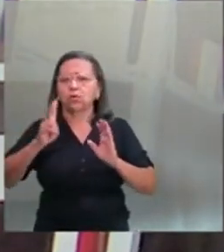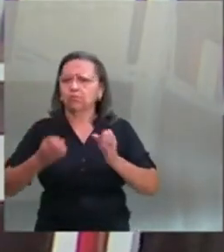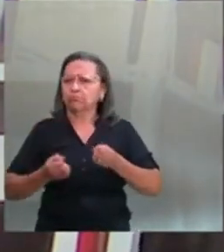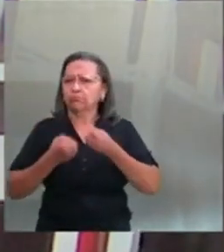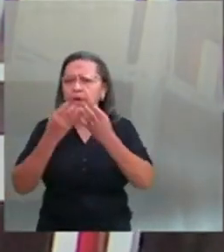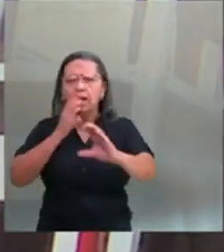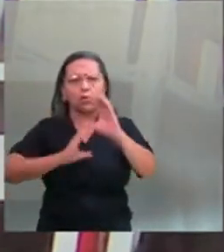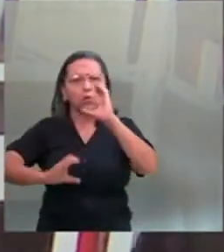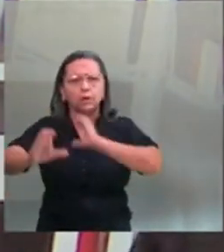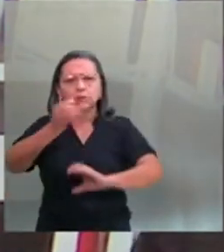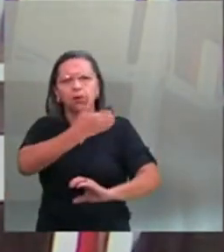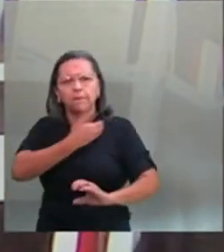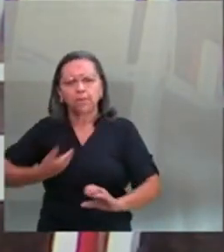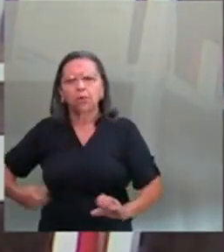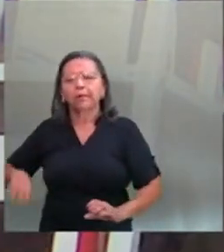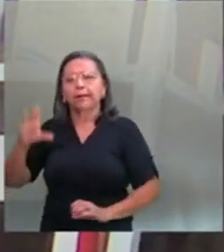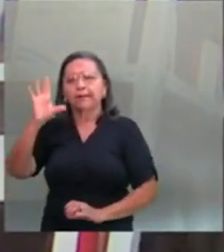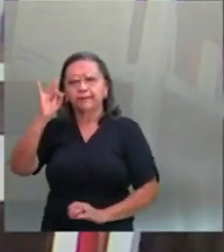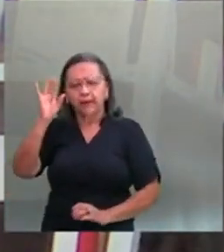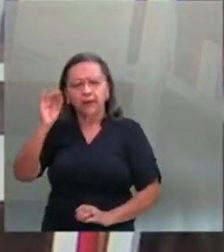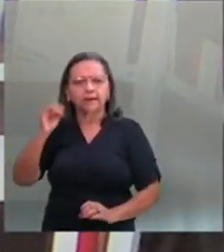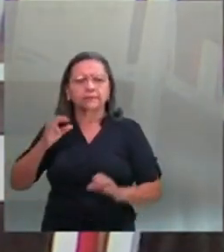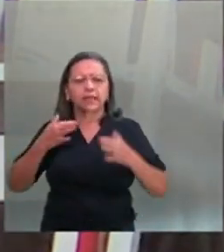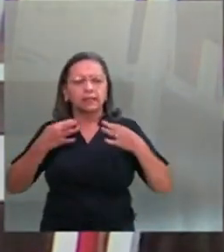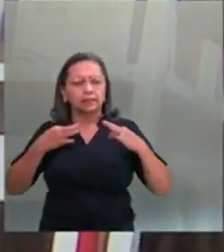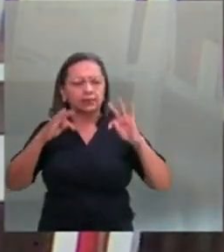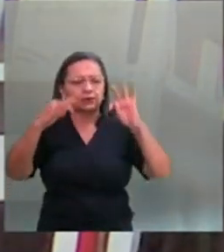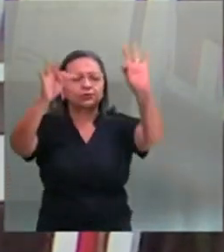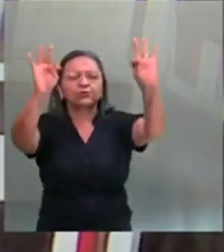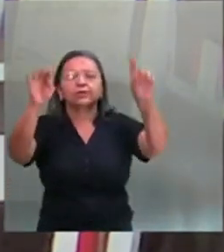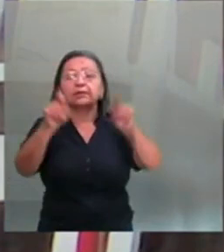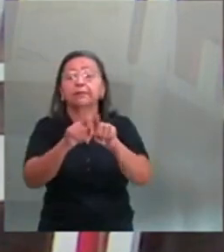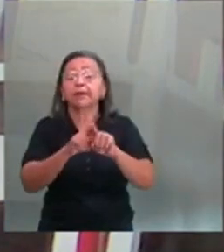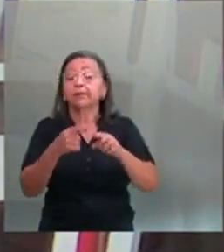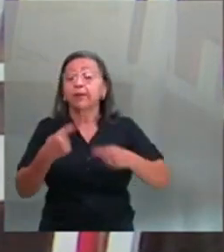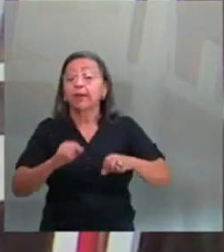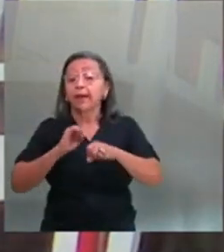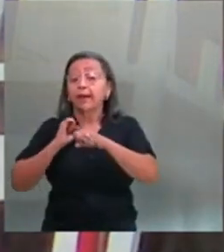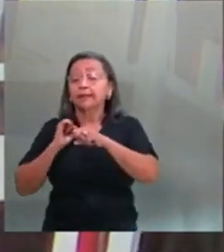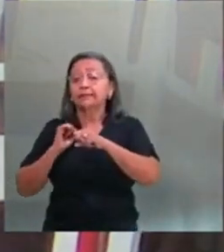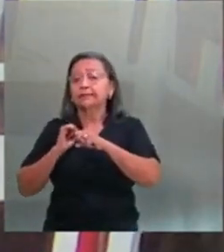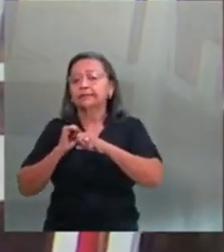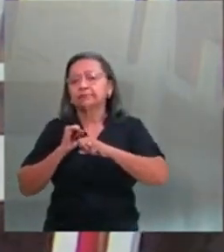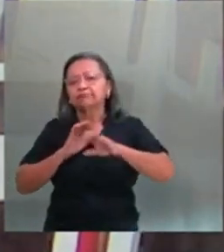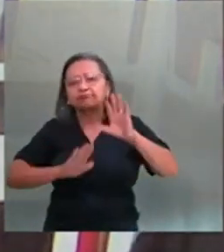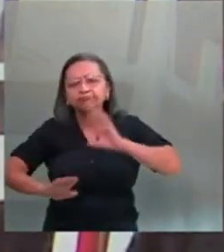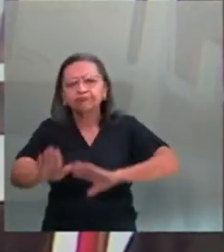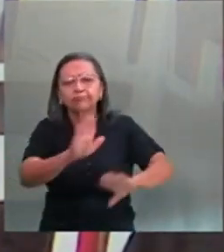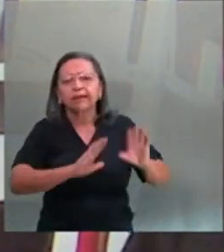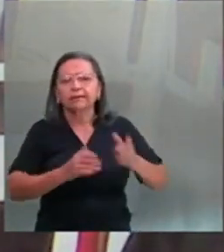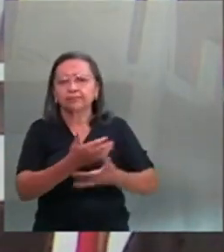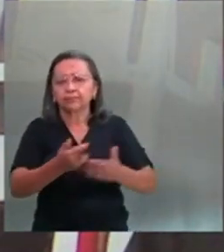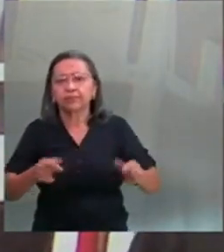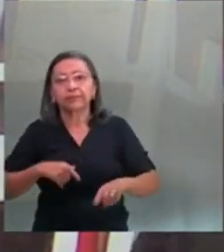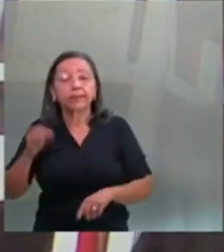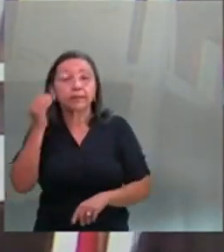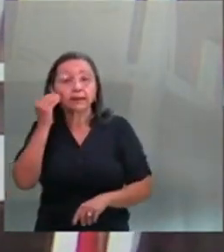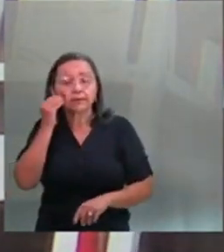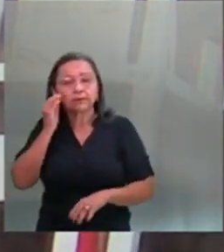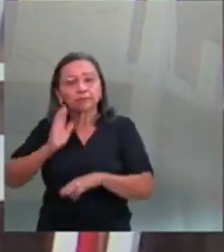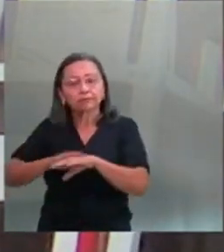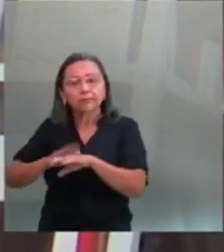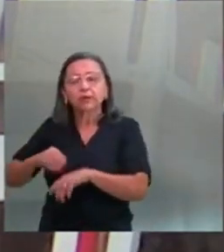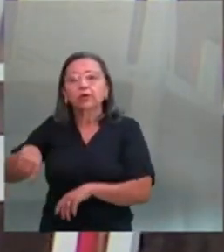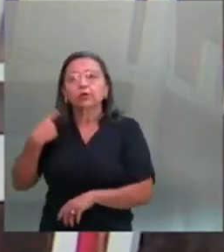a ciência, a tecnologia e inovação, as pandemias sanitárias e de tentativas autocráticas